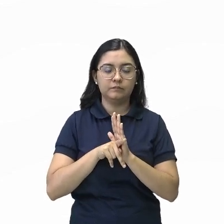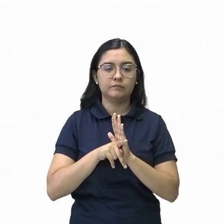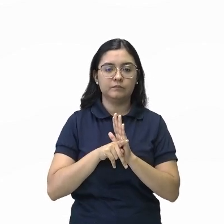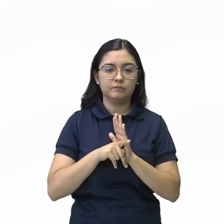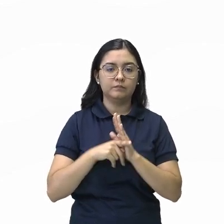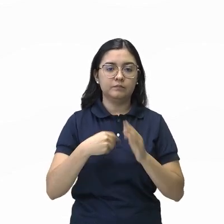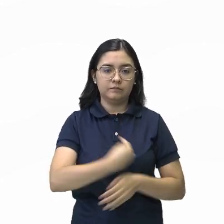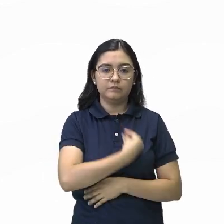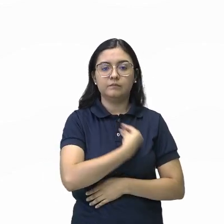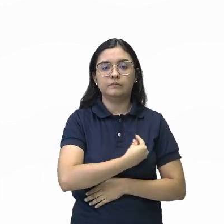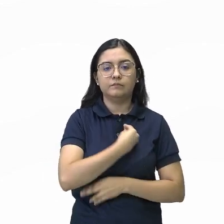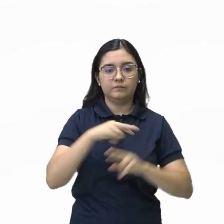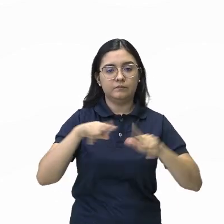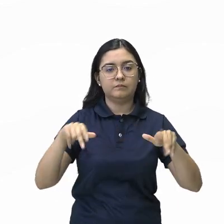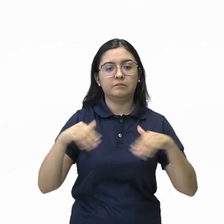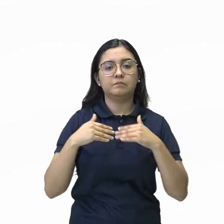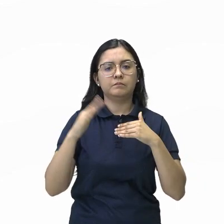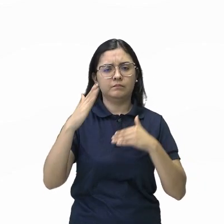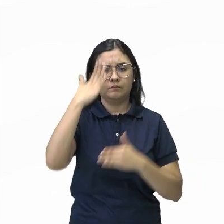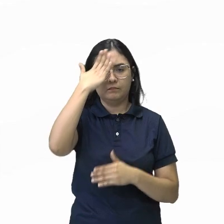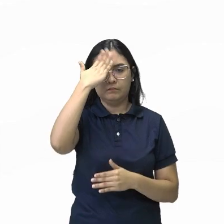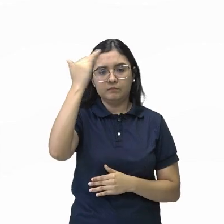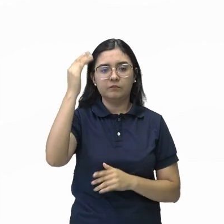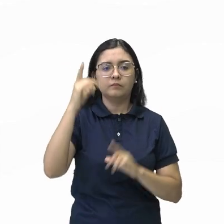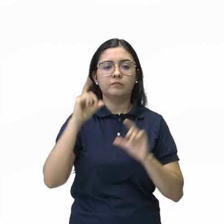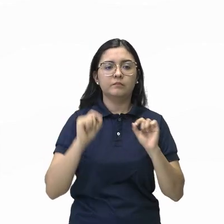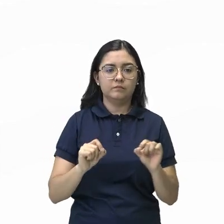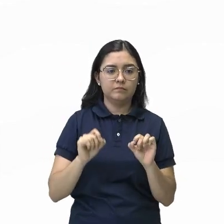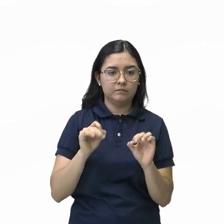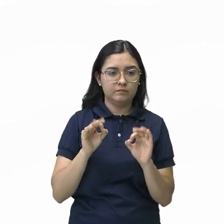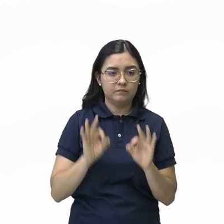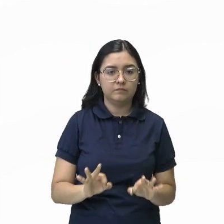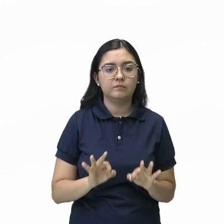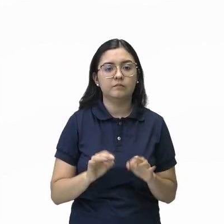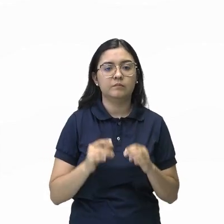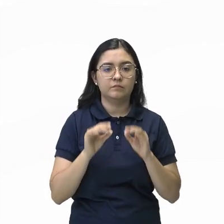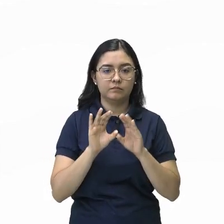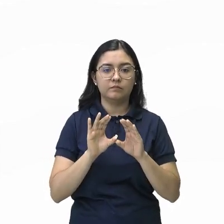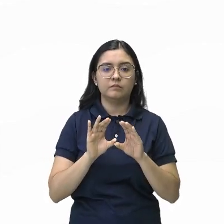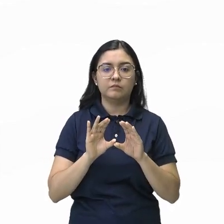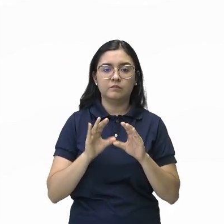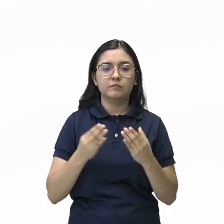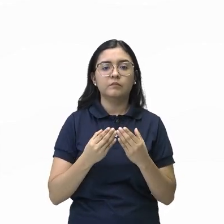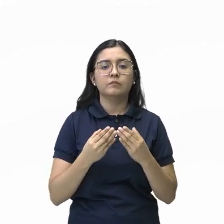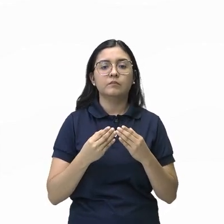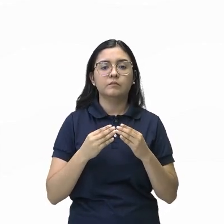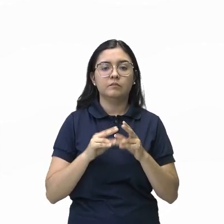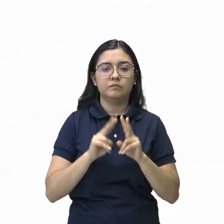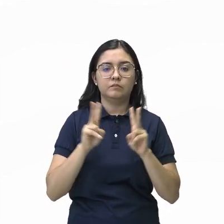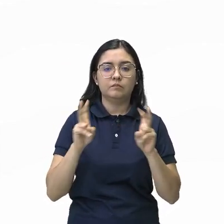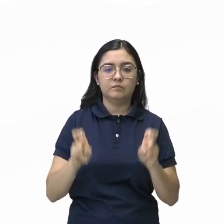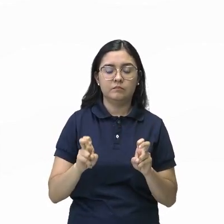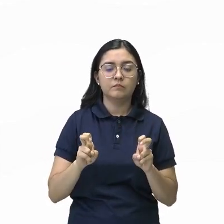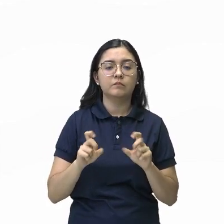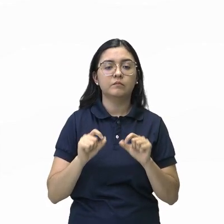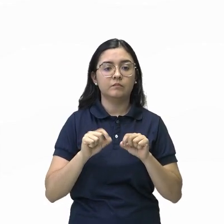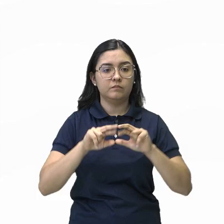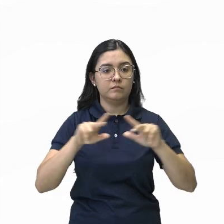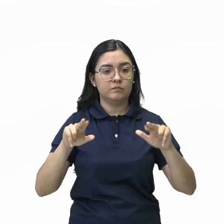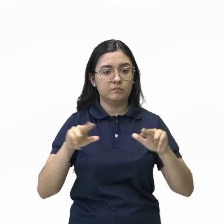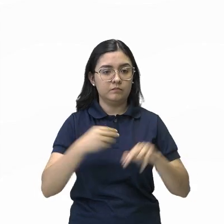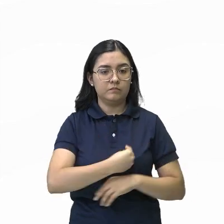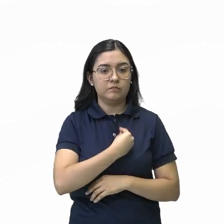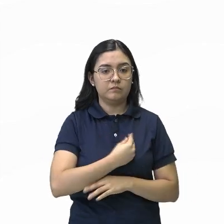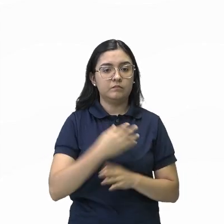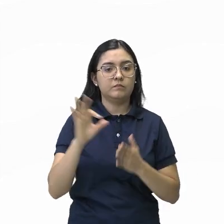definição mais conhecida de biodiversidade foi definida pela Convenção sobre a Diversidade Biológica, assinada